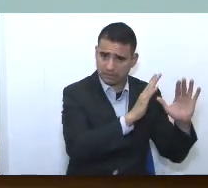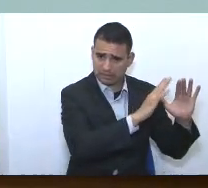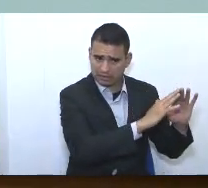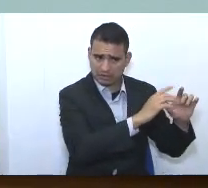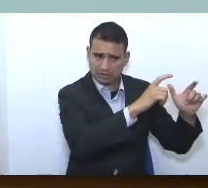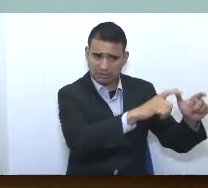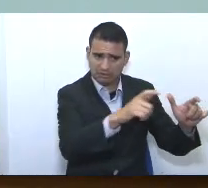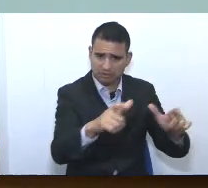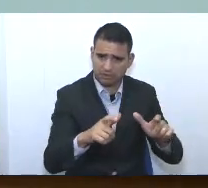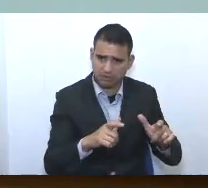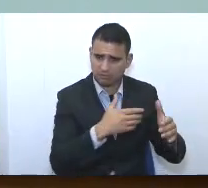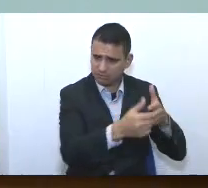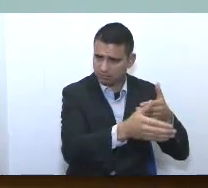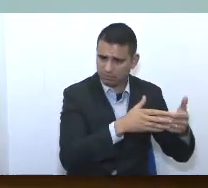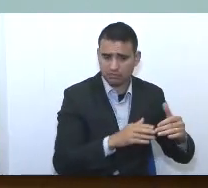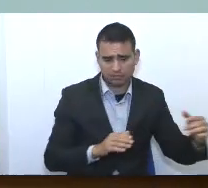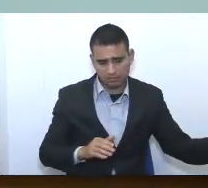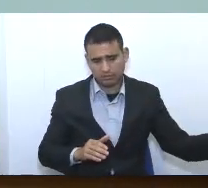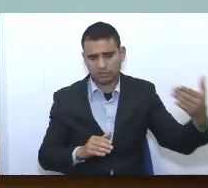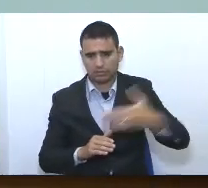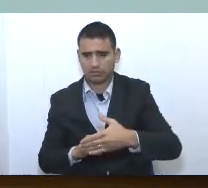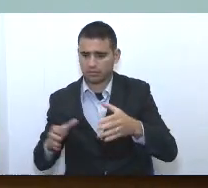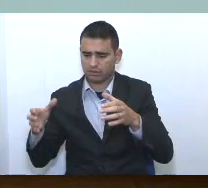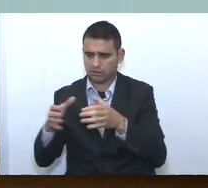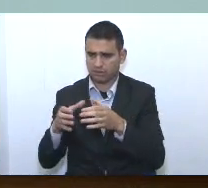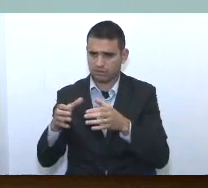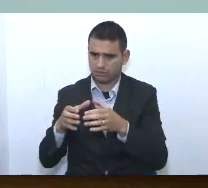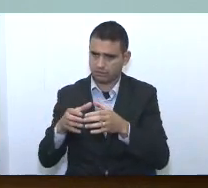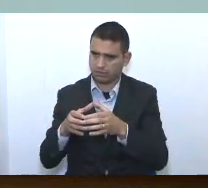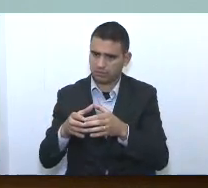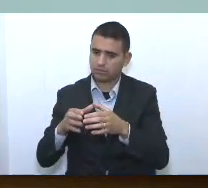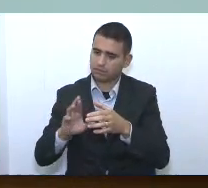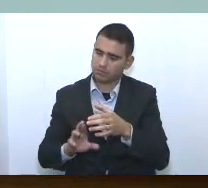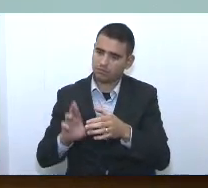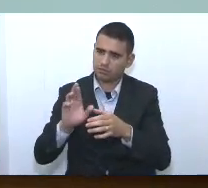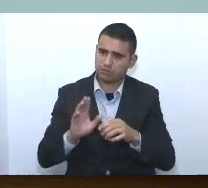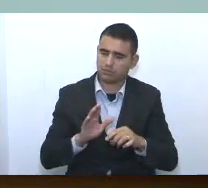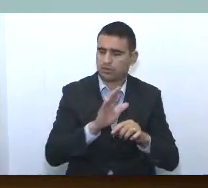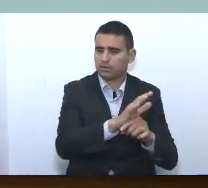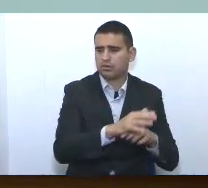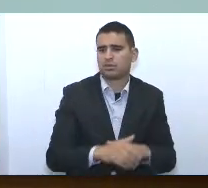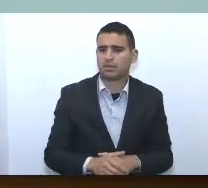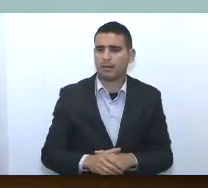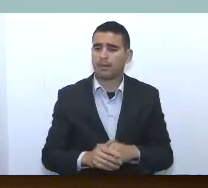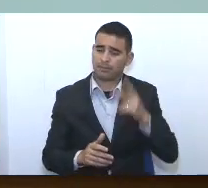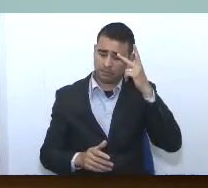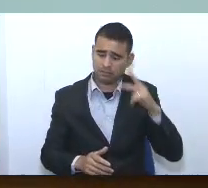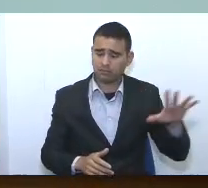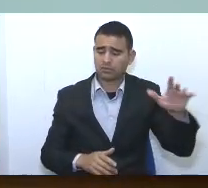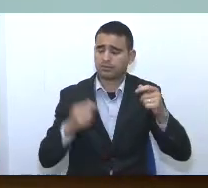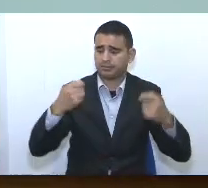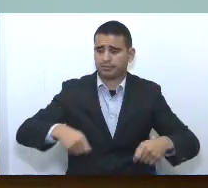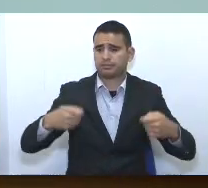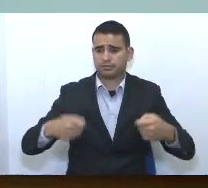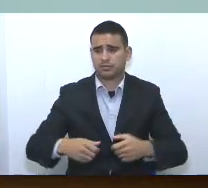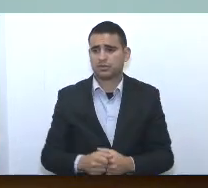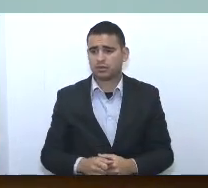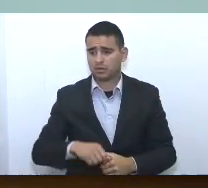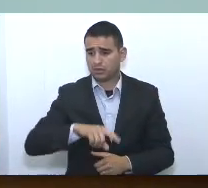assim uma peregrinação que muitas vezes há por parte do necessitado, por não termos